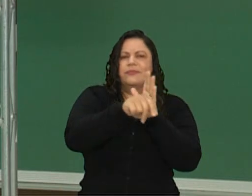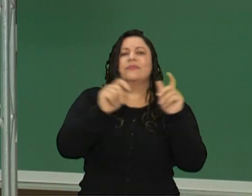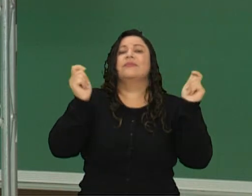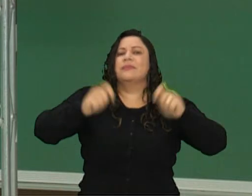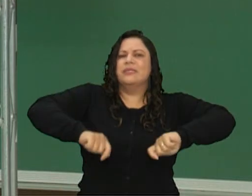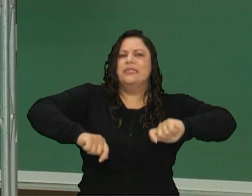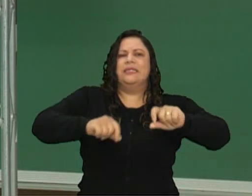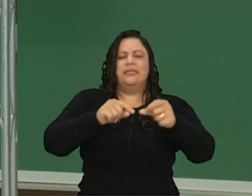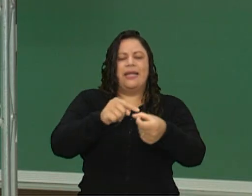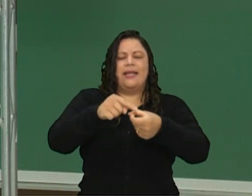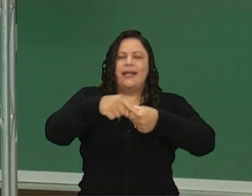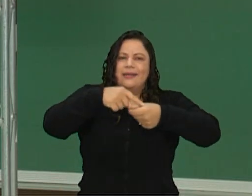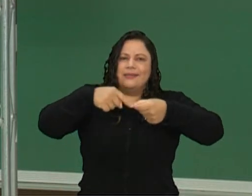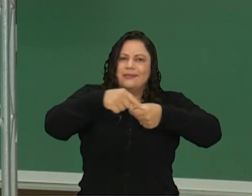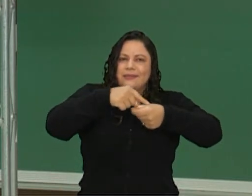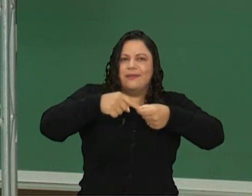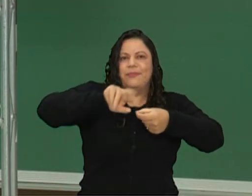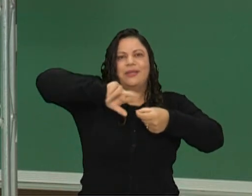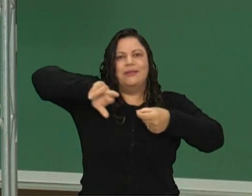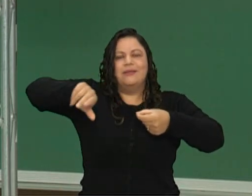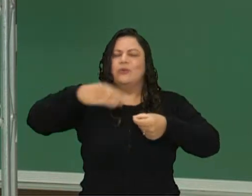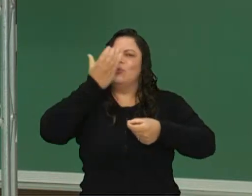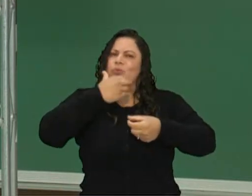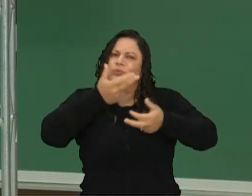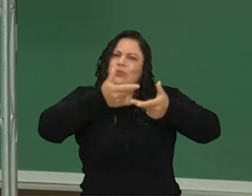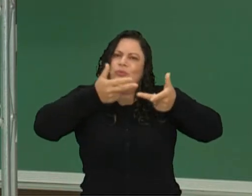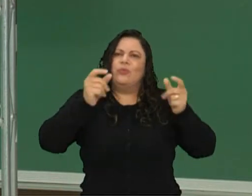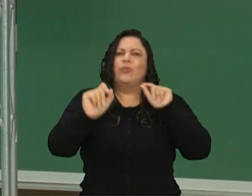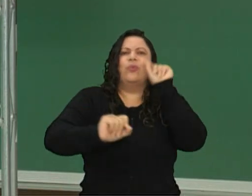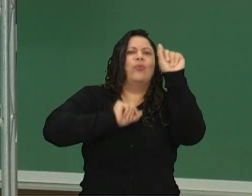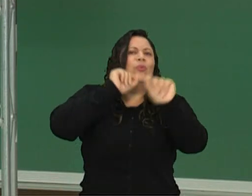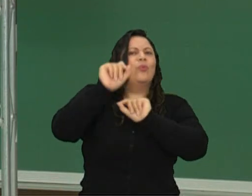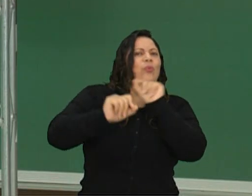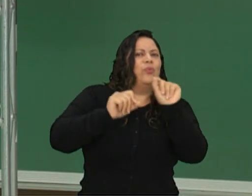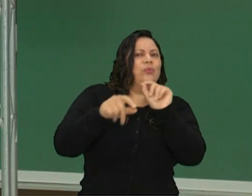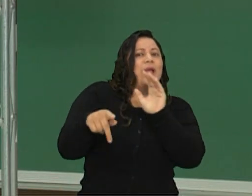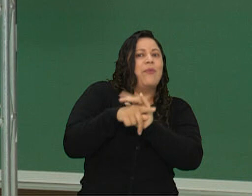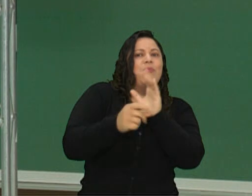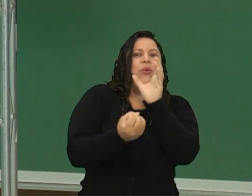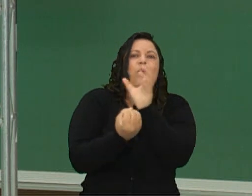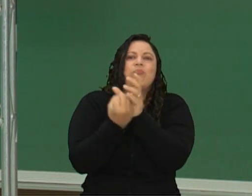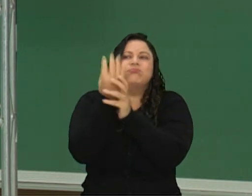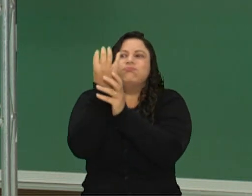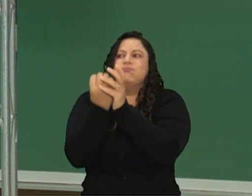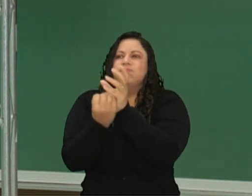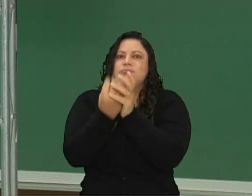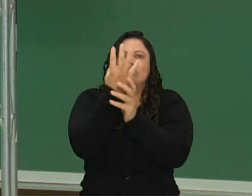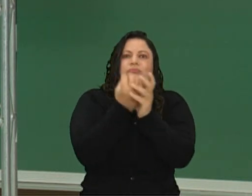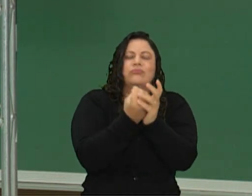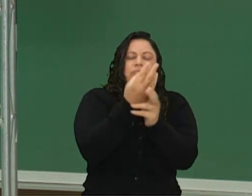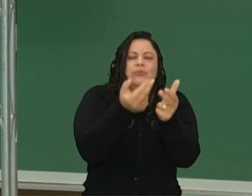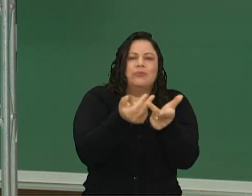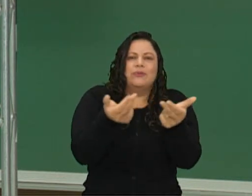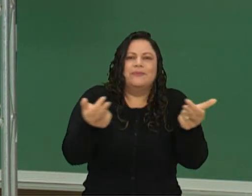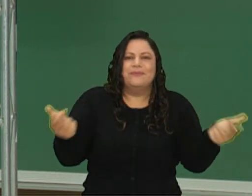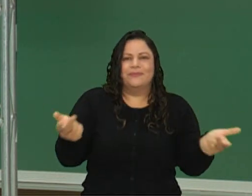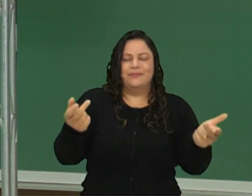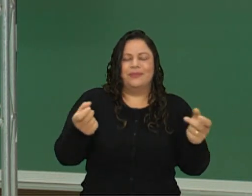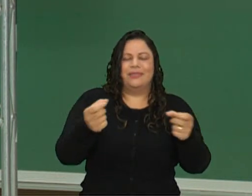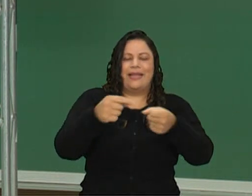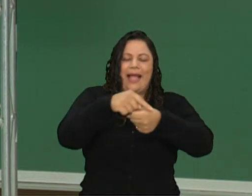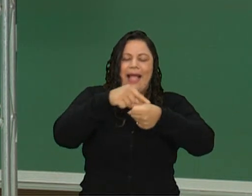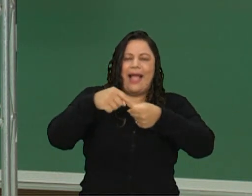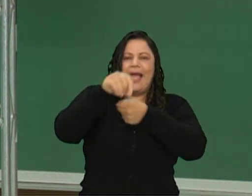pinhão é uma planta gimnospermica, porque não é fruto, ou seja, ela se multiplica através da semente dela. Então,